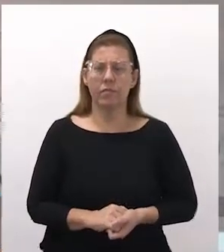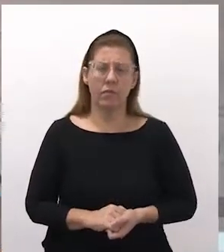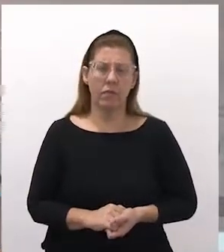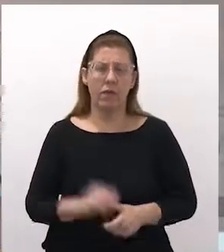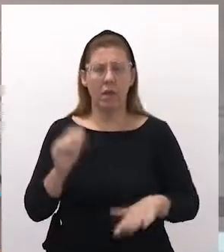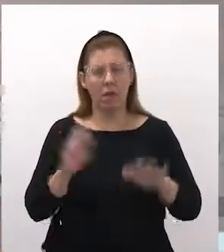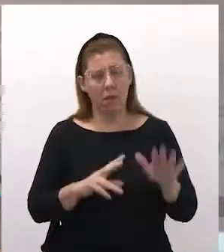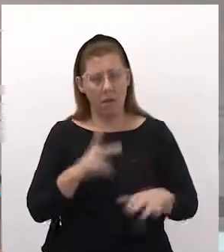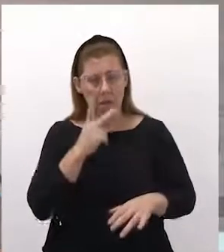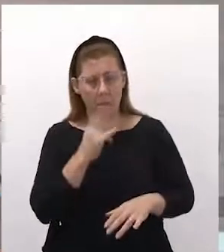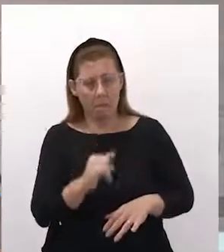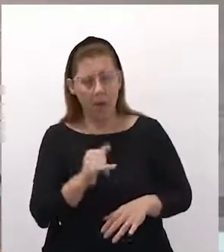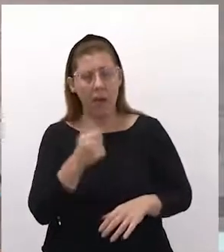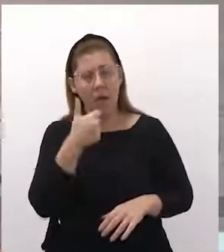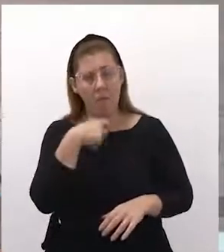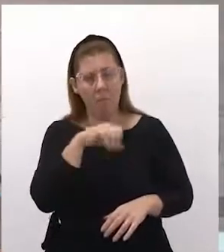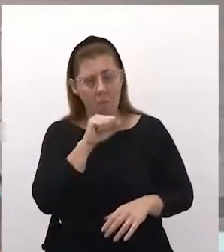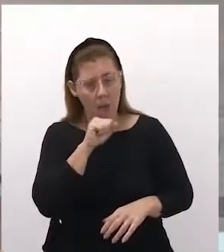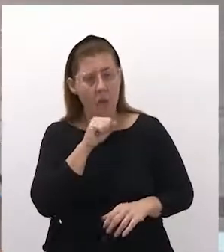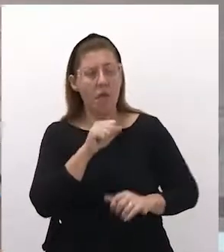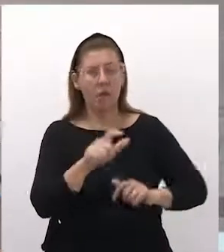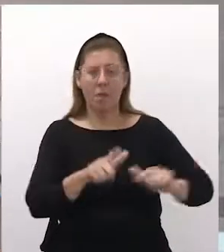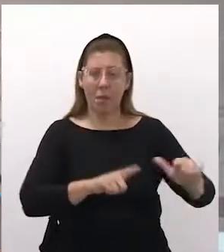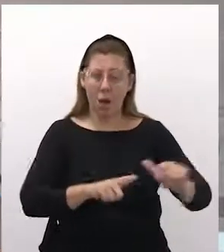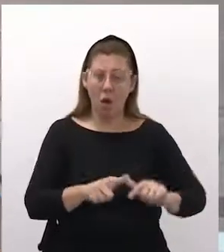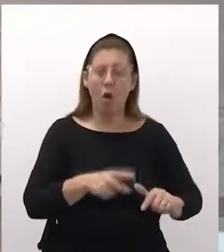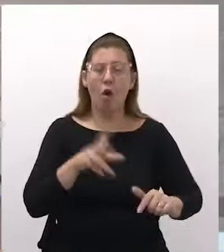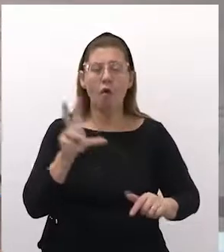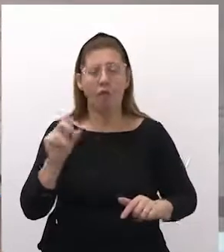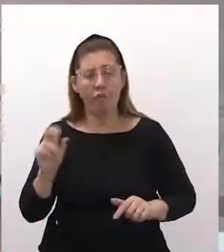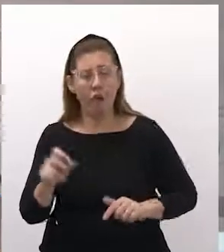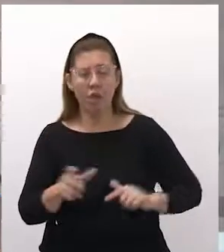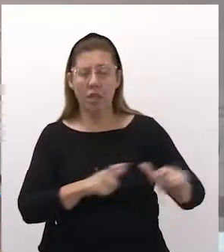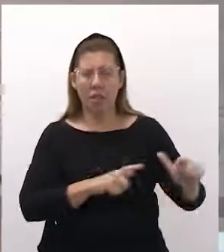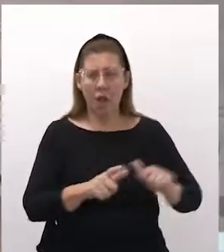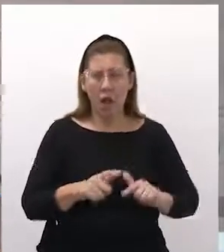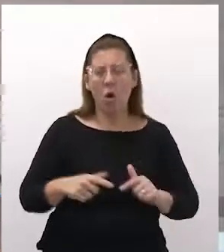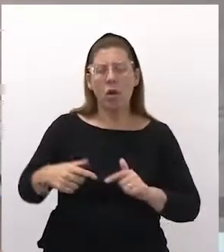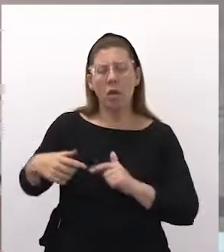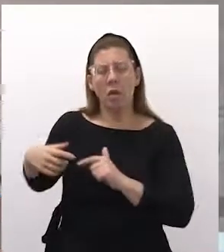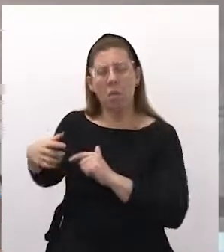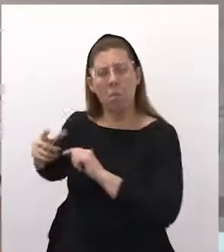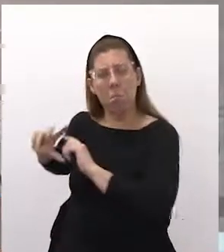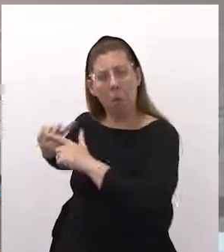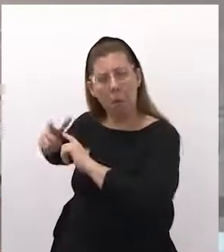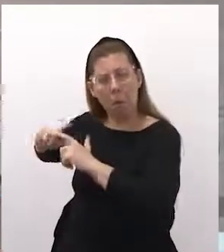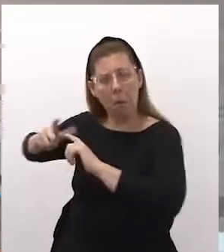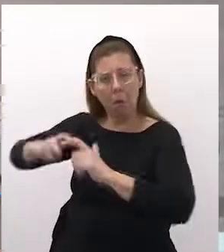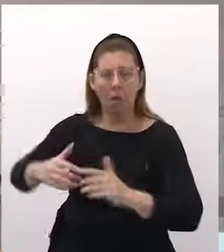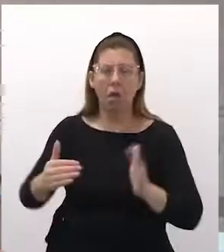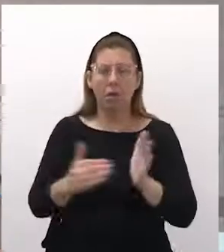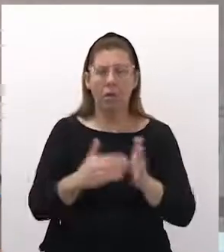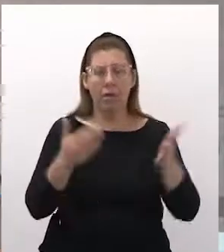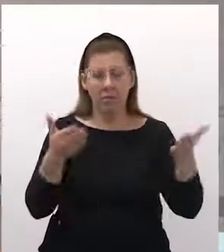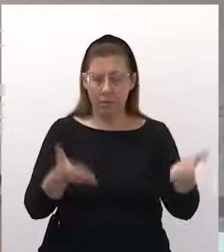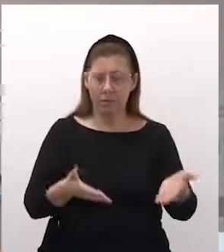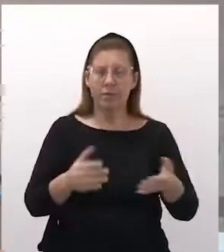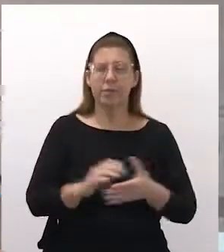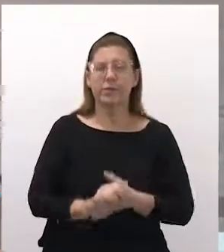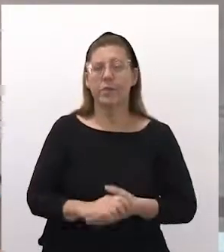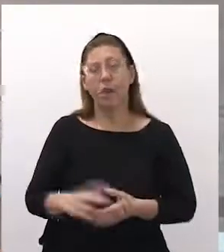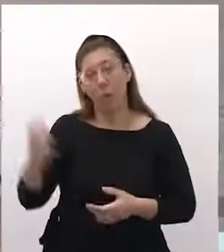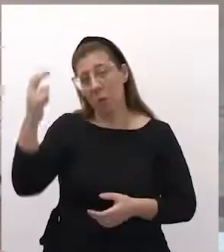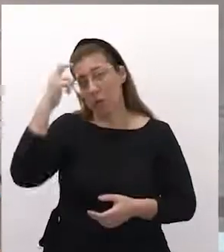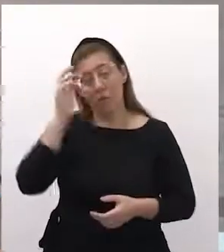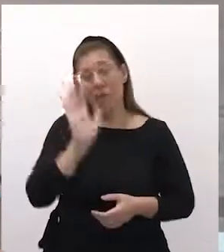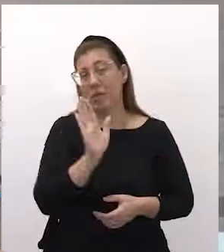Normalmente os pais trabalharam, os avós trabalharam, então é algo que vem de geração para geração, é algo muito cultural que a